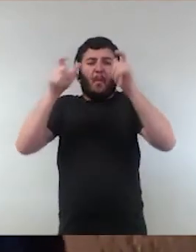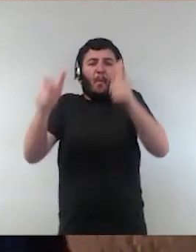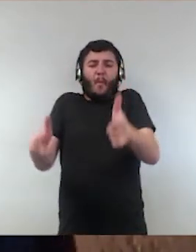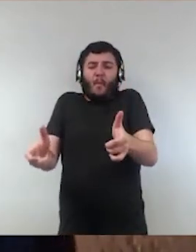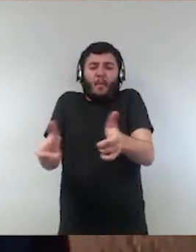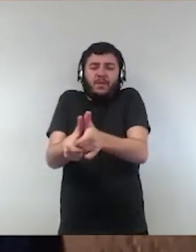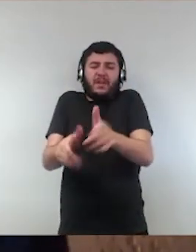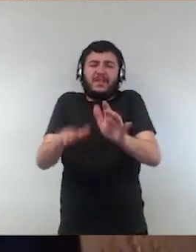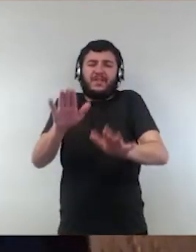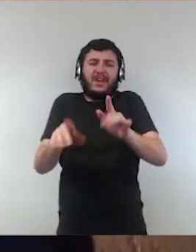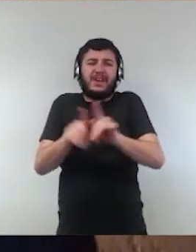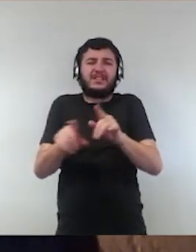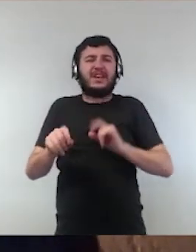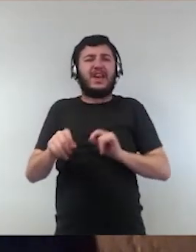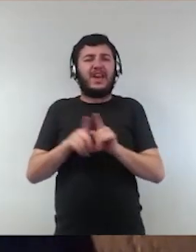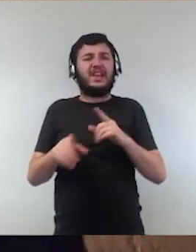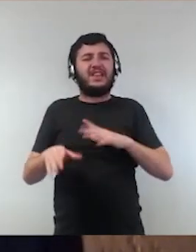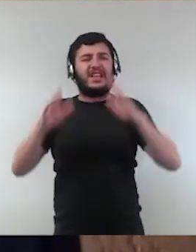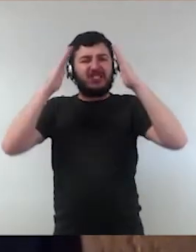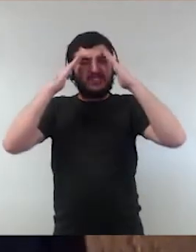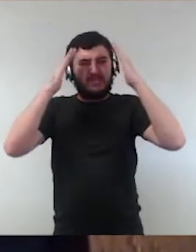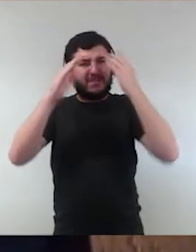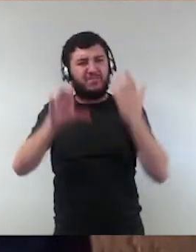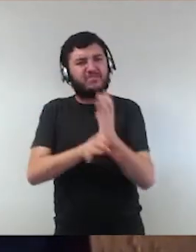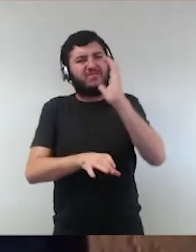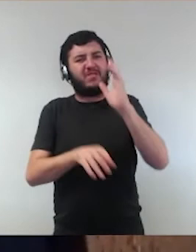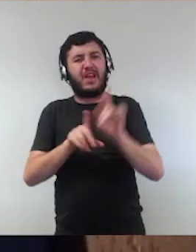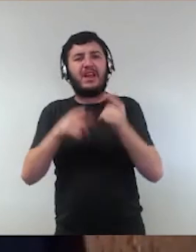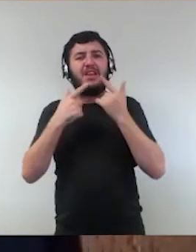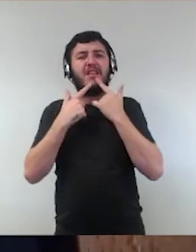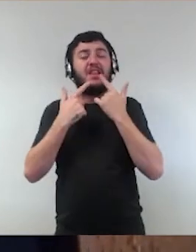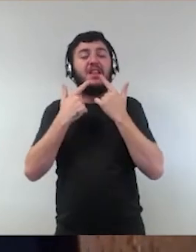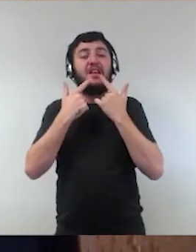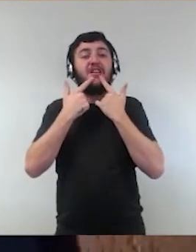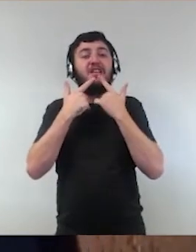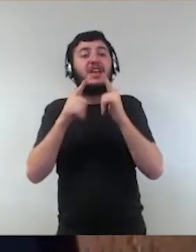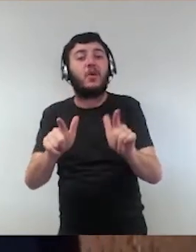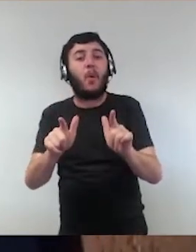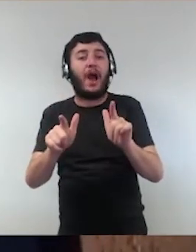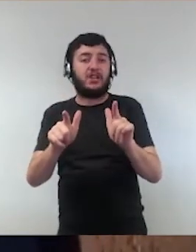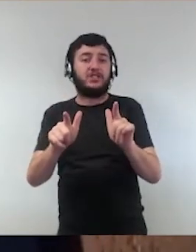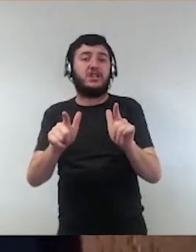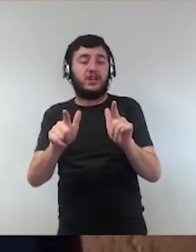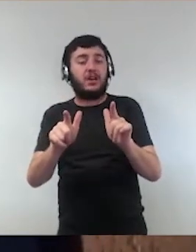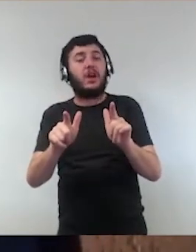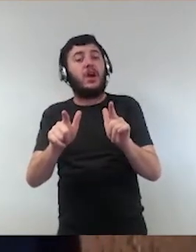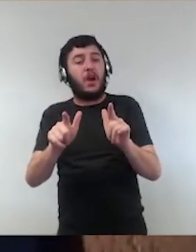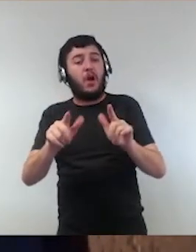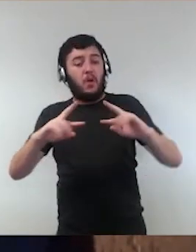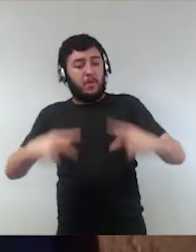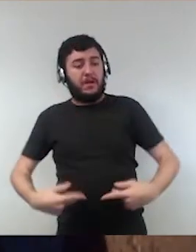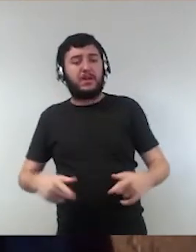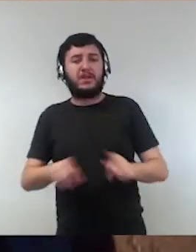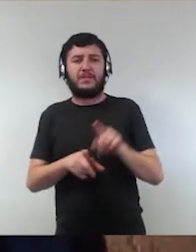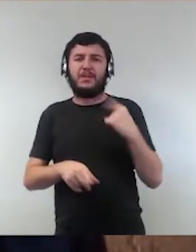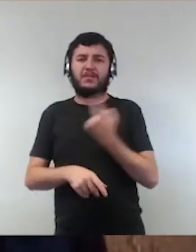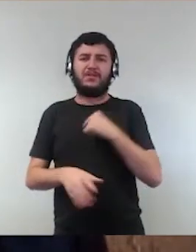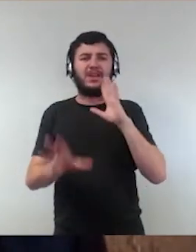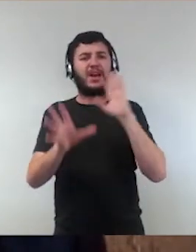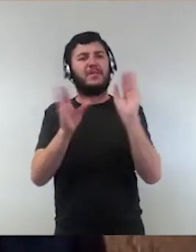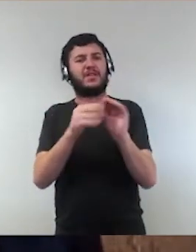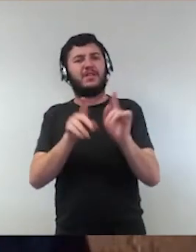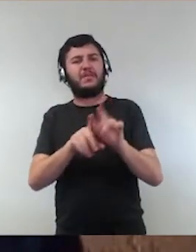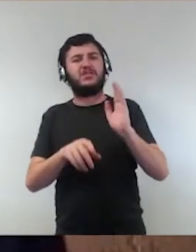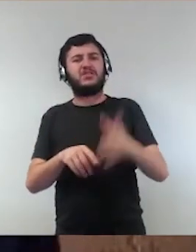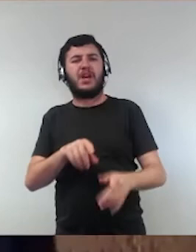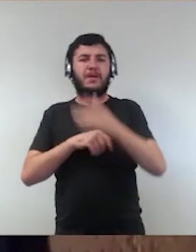difícil interpretar, é linguagem humana. Mas, veja bem, eu saber toda a teia de interações de uma pessoa nas redes que ele mais